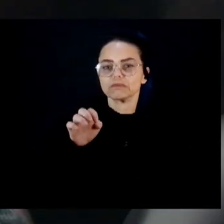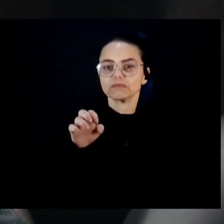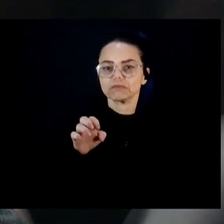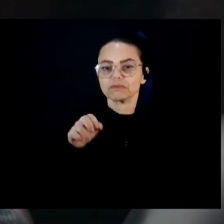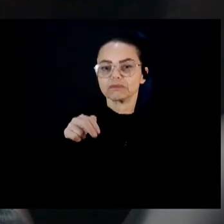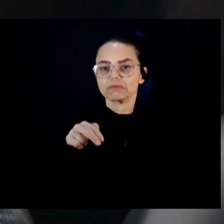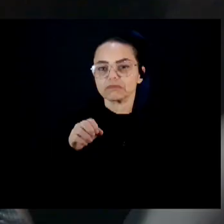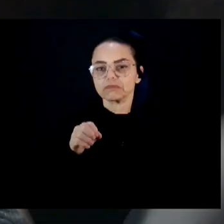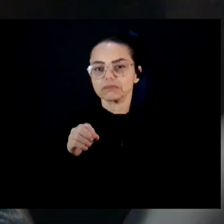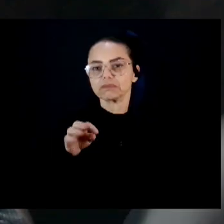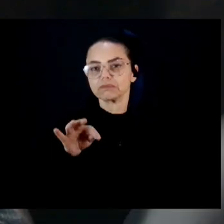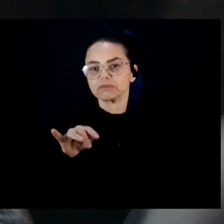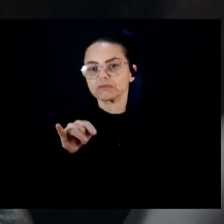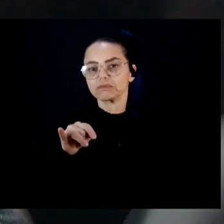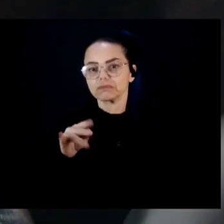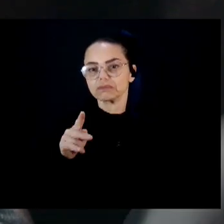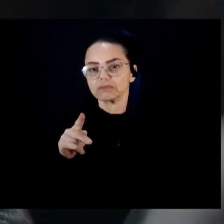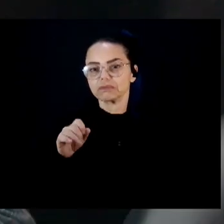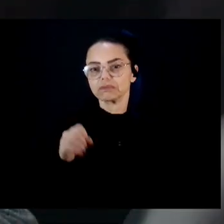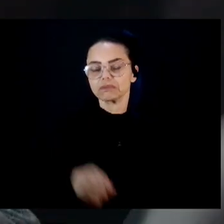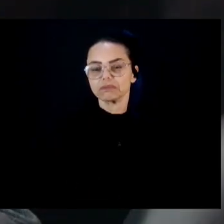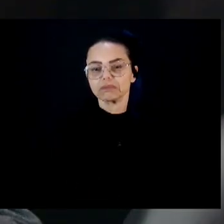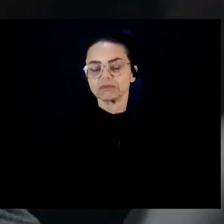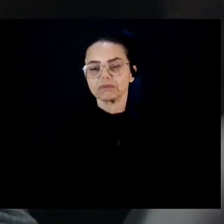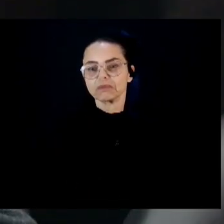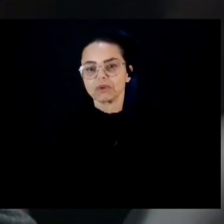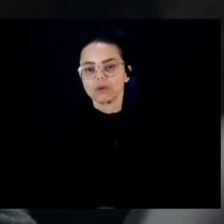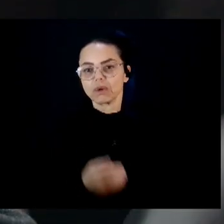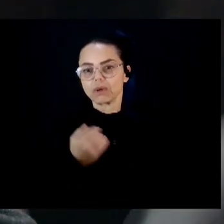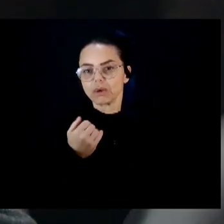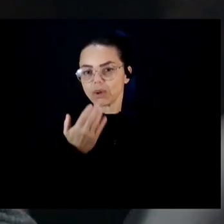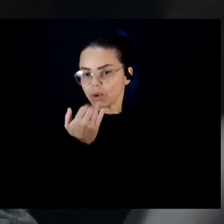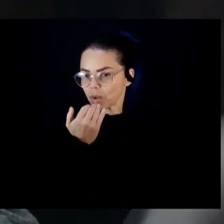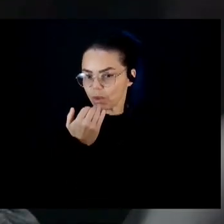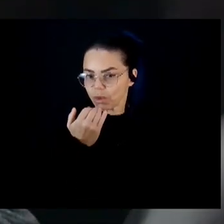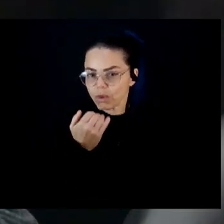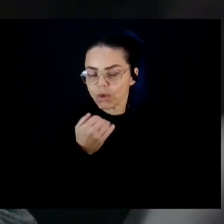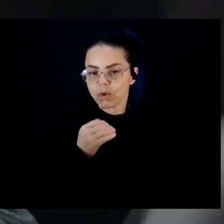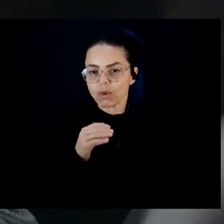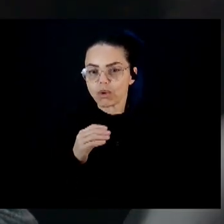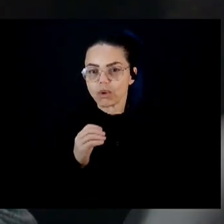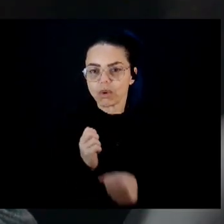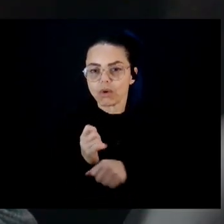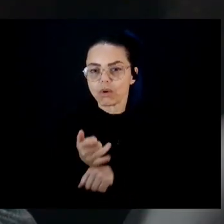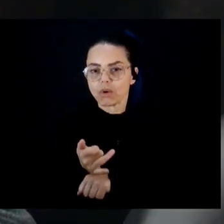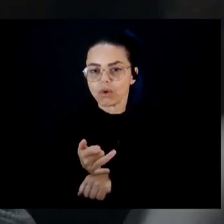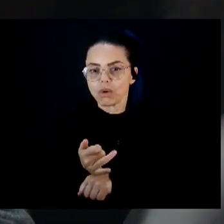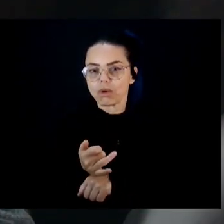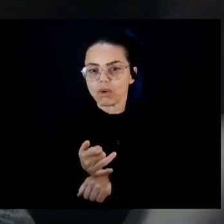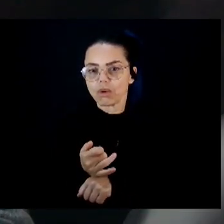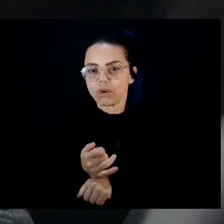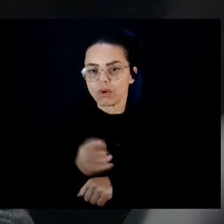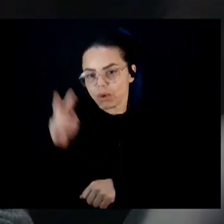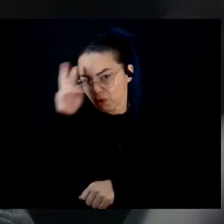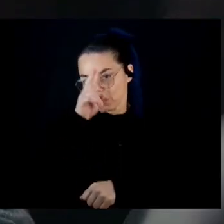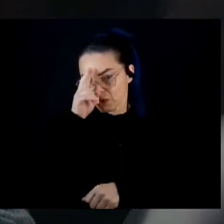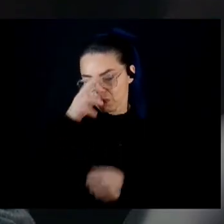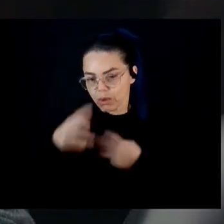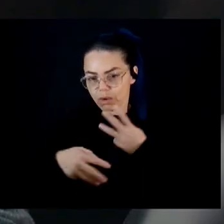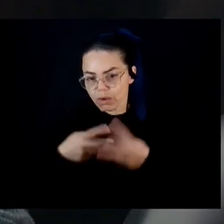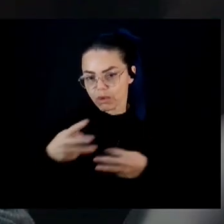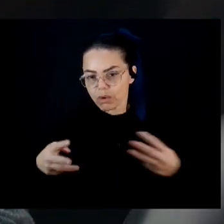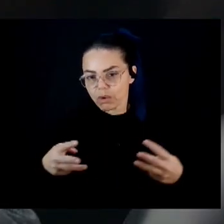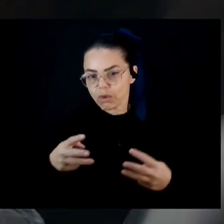um compulsivo? É um beliscador? É um comedor noturno? É um comedor hedônico que lembra da macarronada da avó,